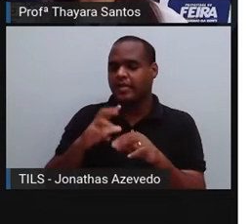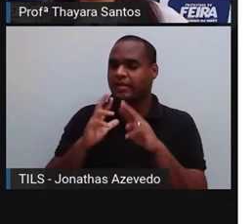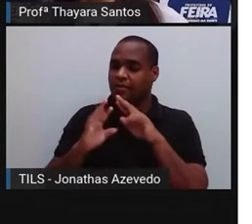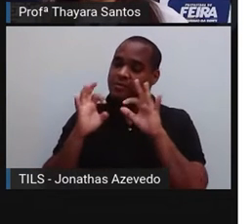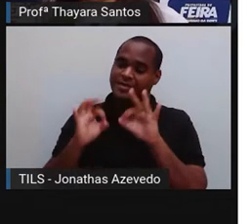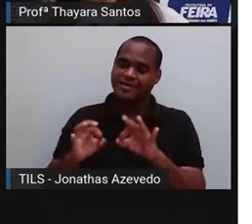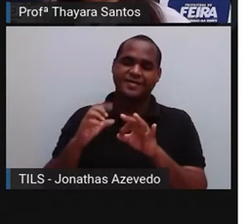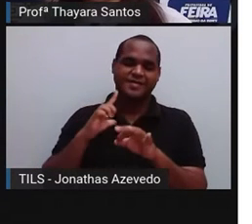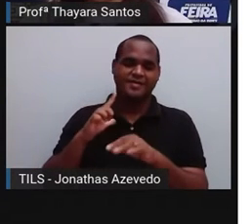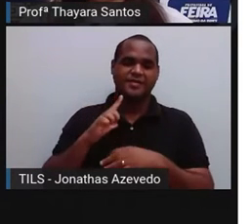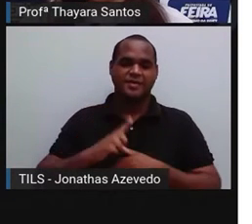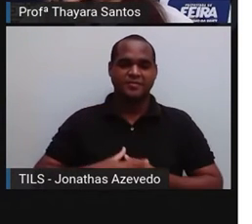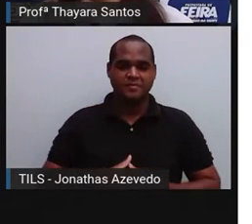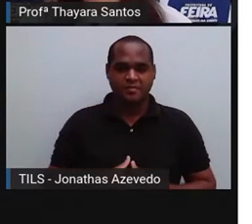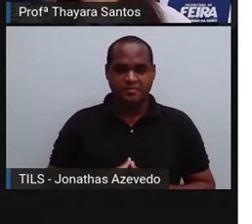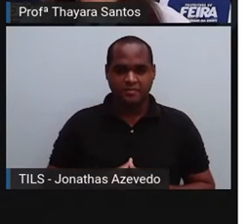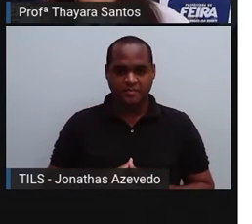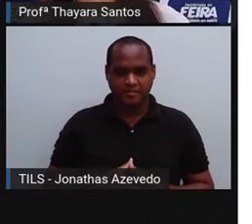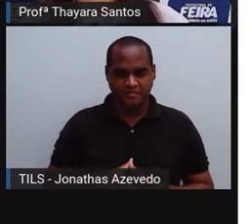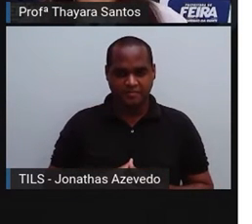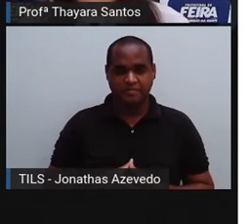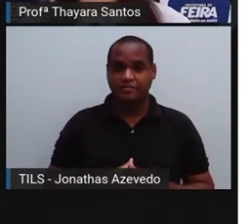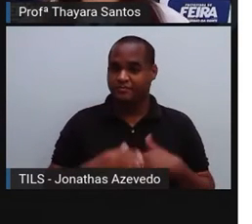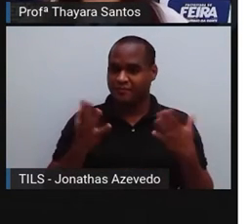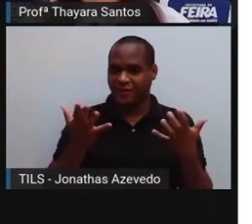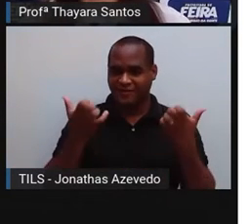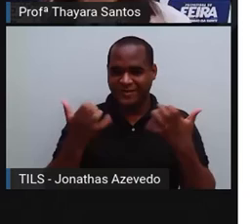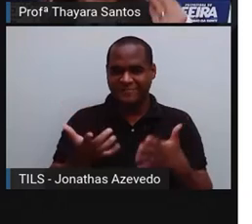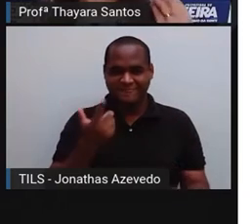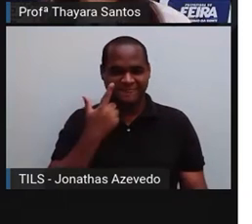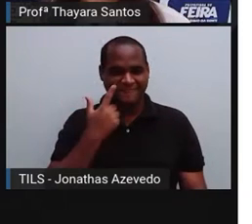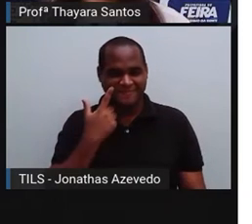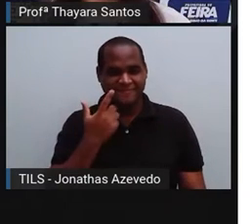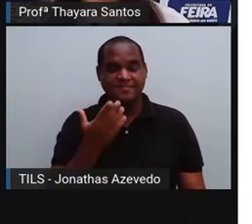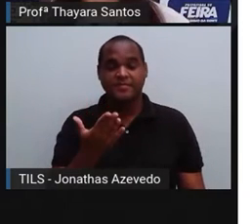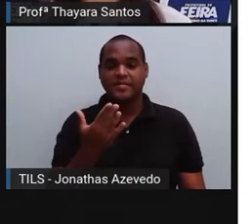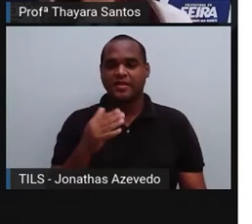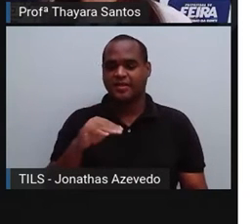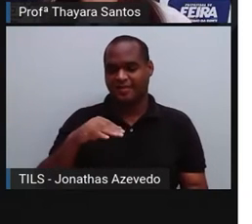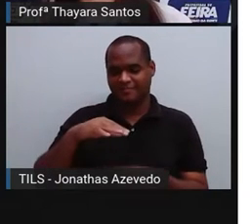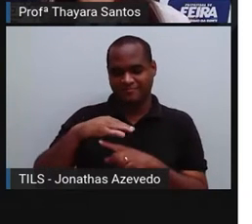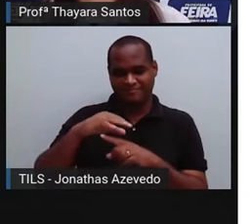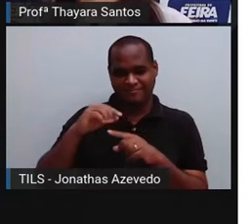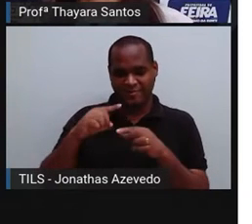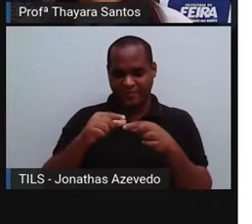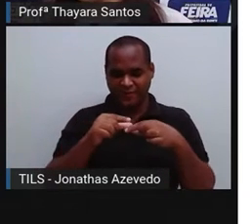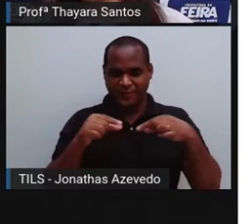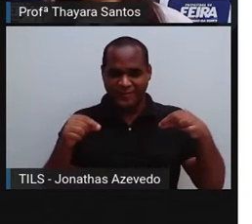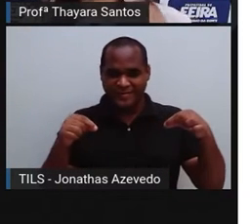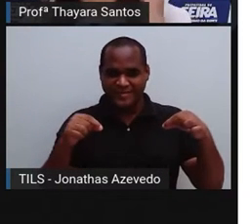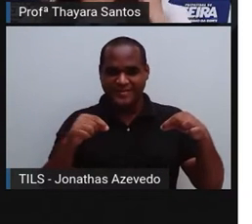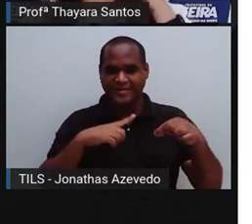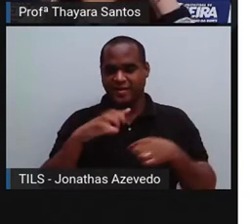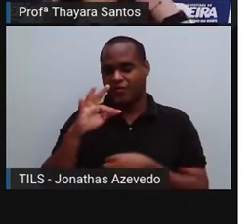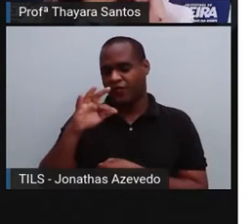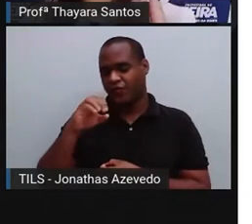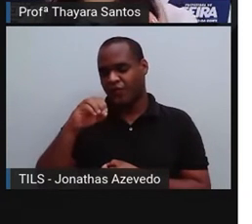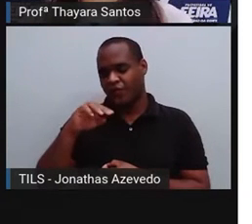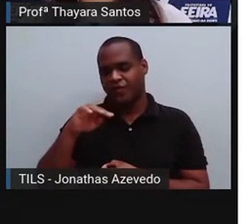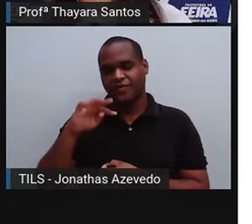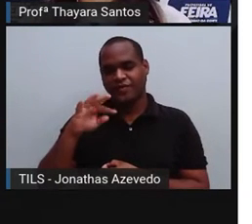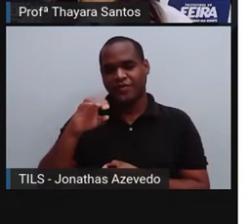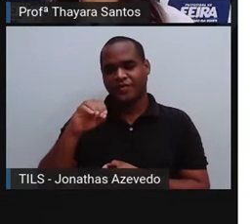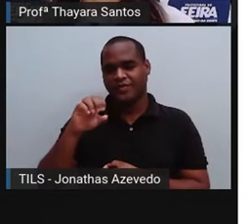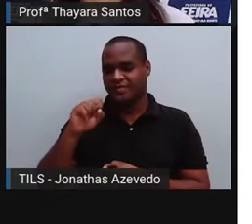dessa reação. Agora vamos ver na prática. A fotossíntese é uma reação química que acontece,